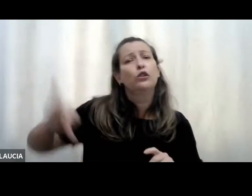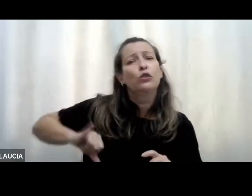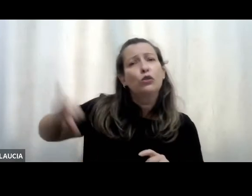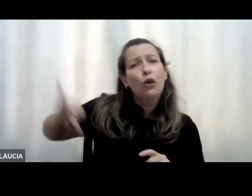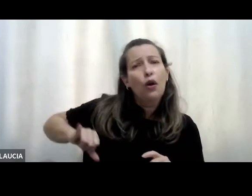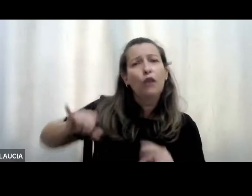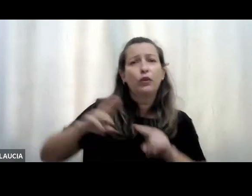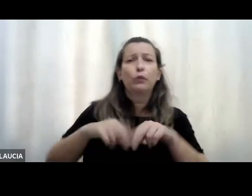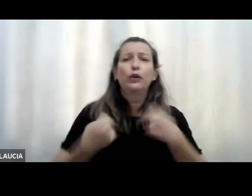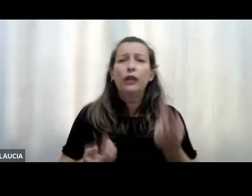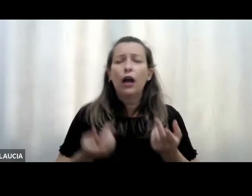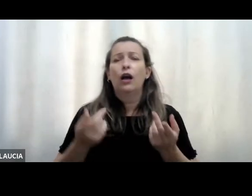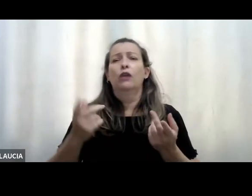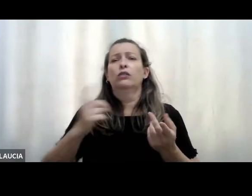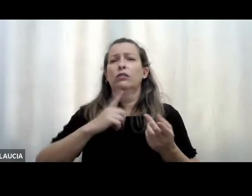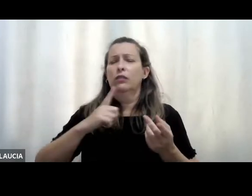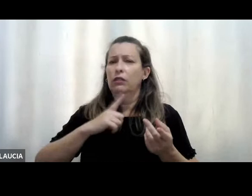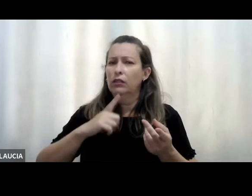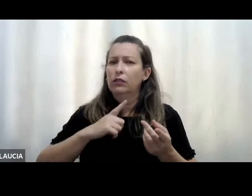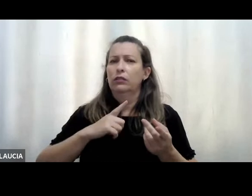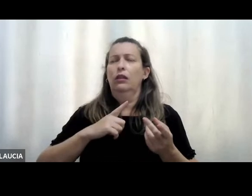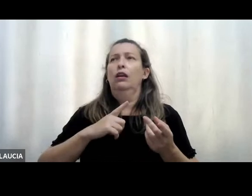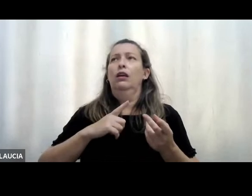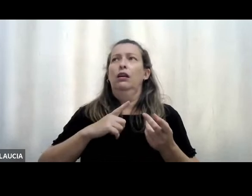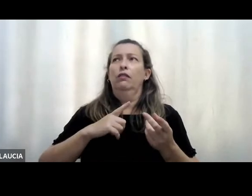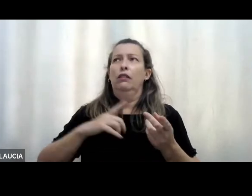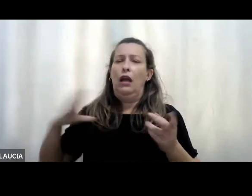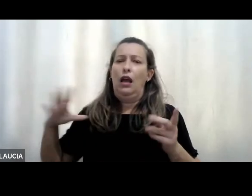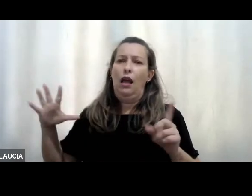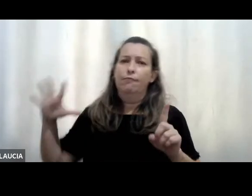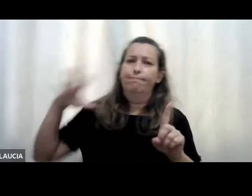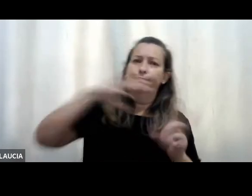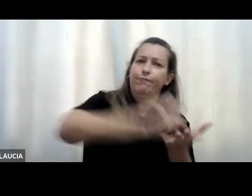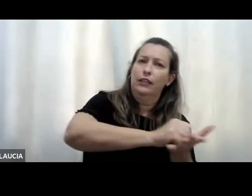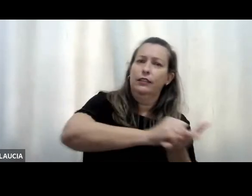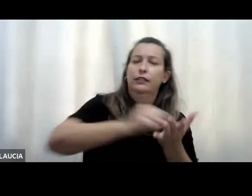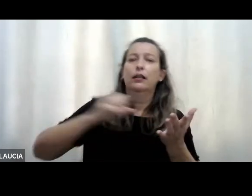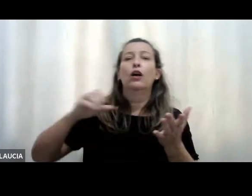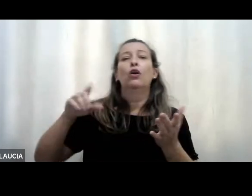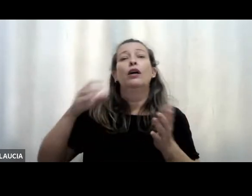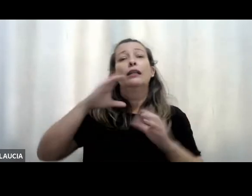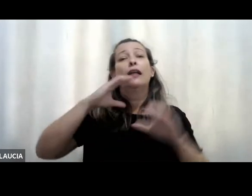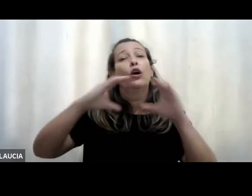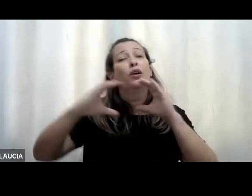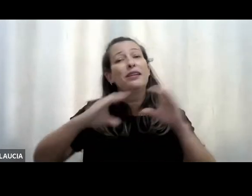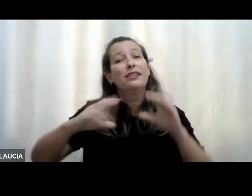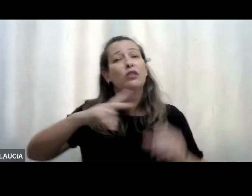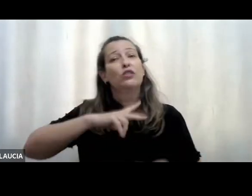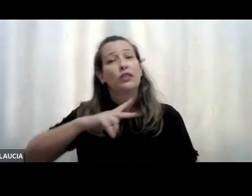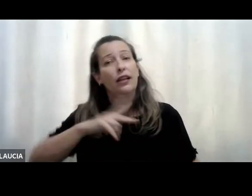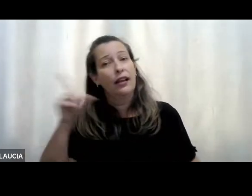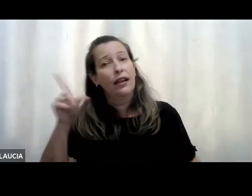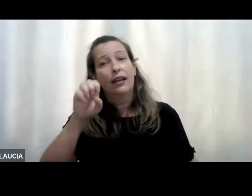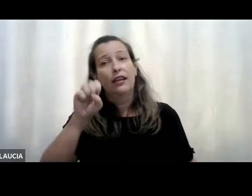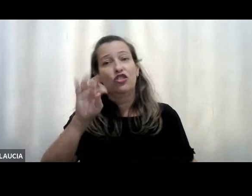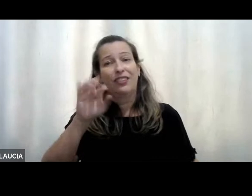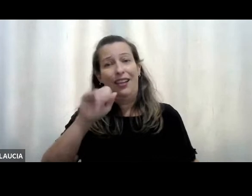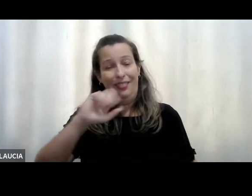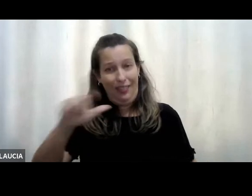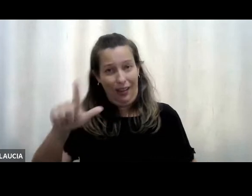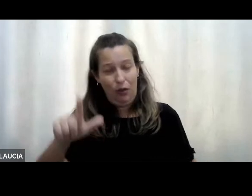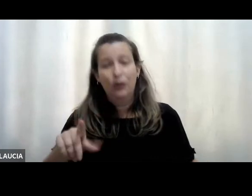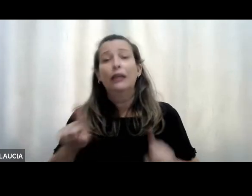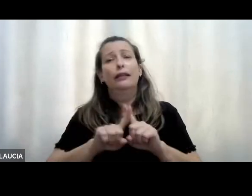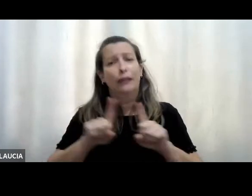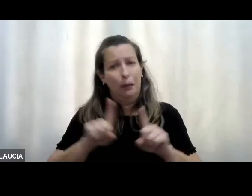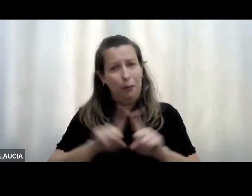as invasões que a comunicação estatal faz, né, dentro dela, como também sofre com o